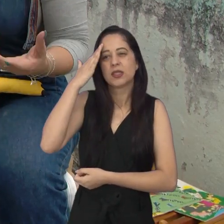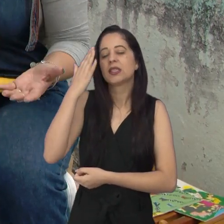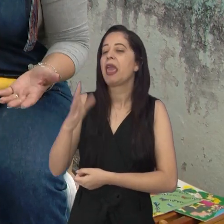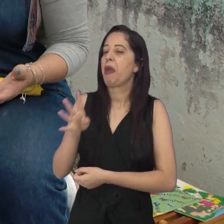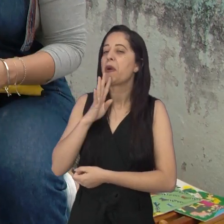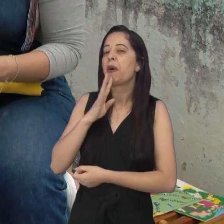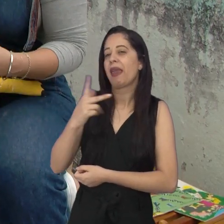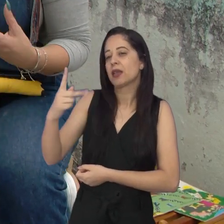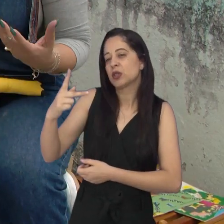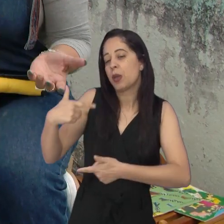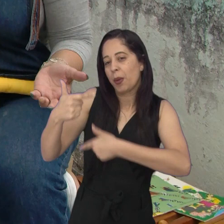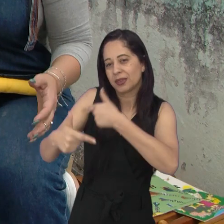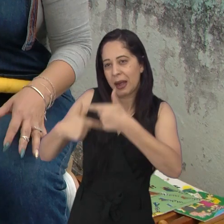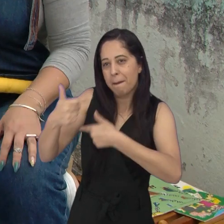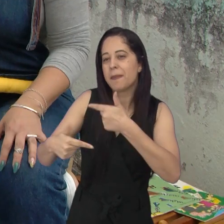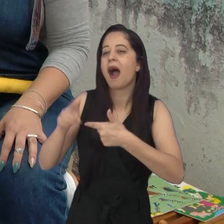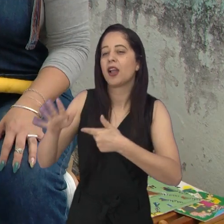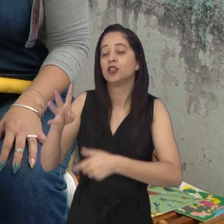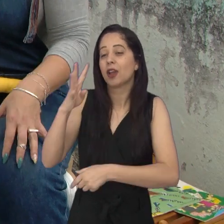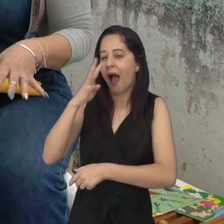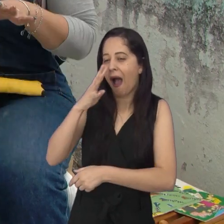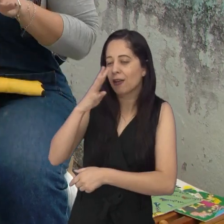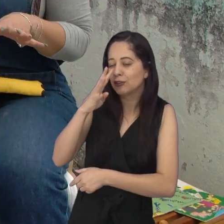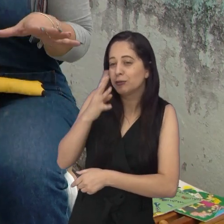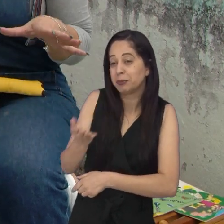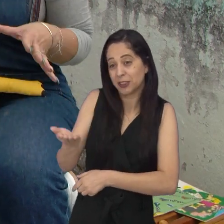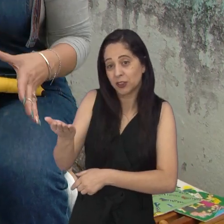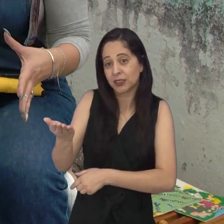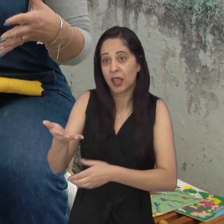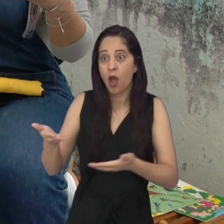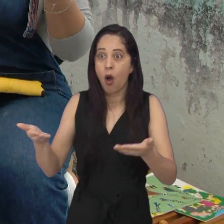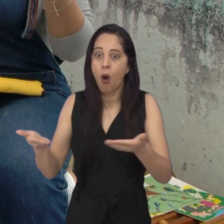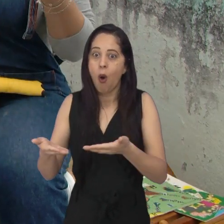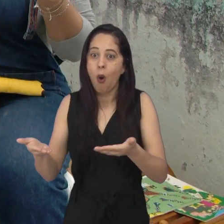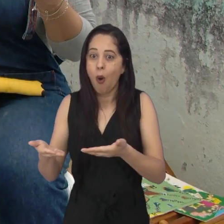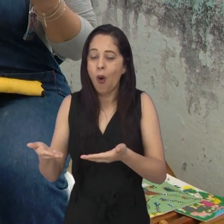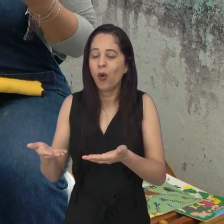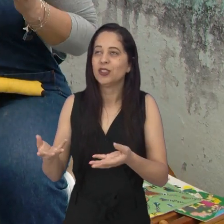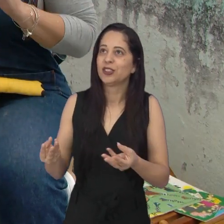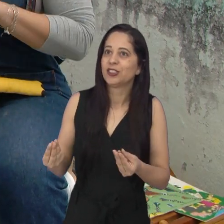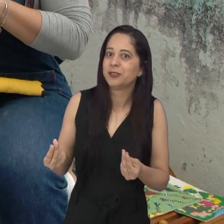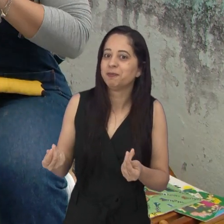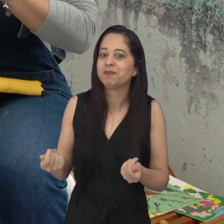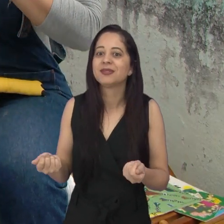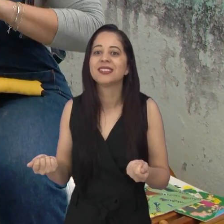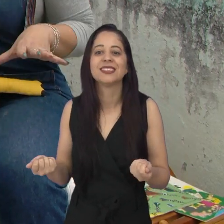te admiro já há bastante tempo e hoje eu vim,